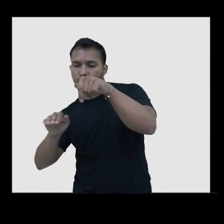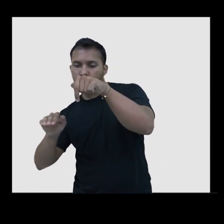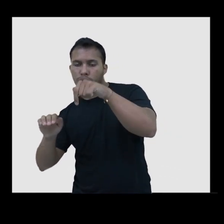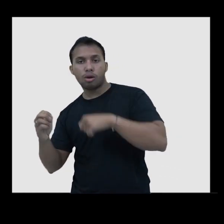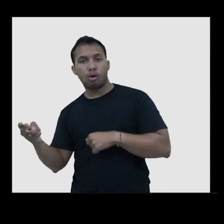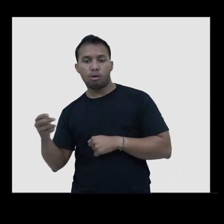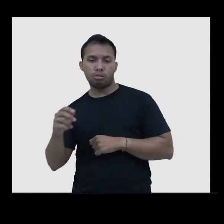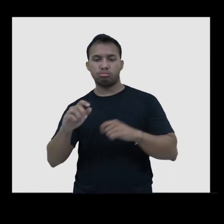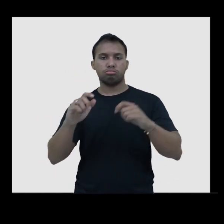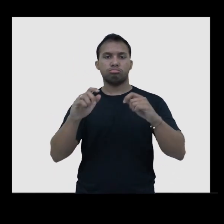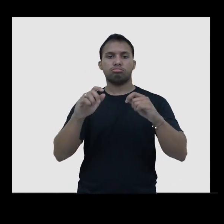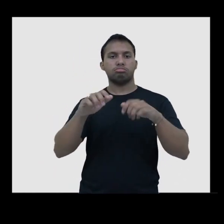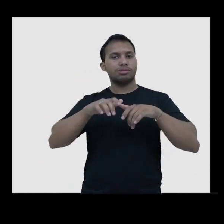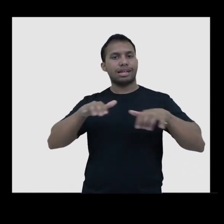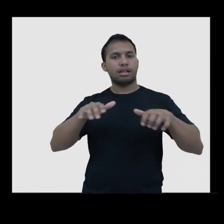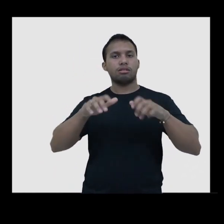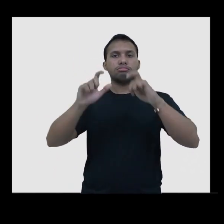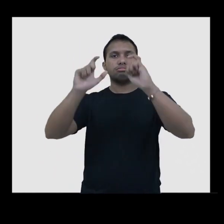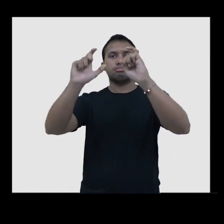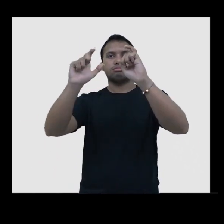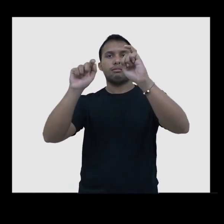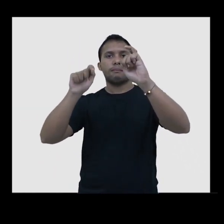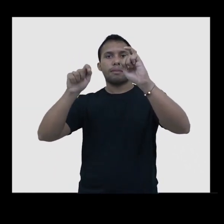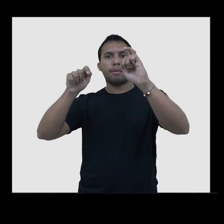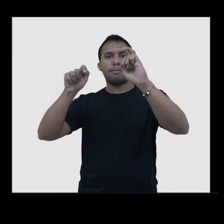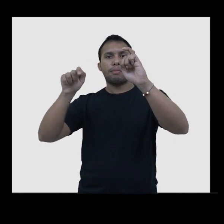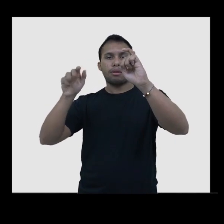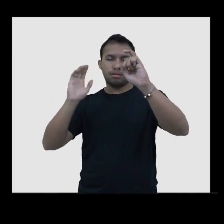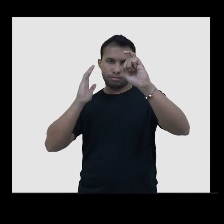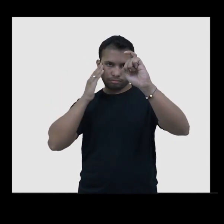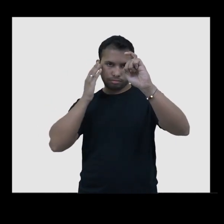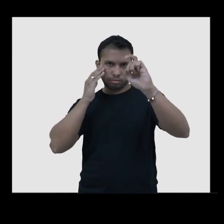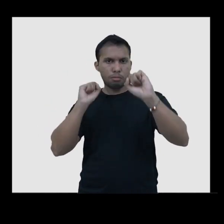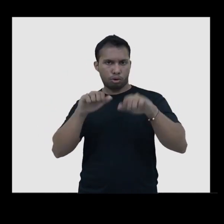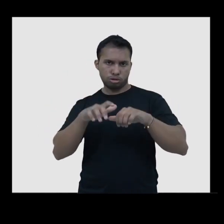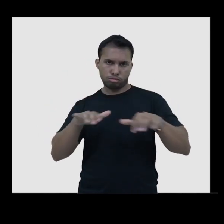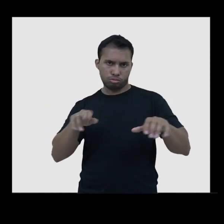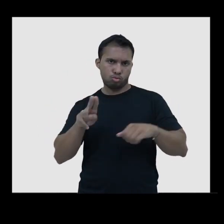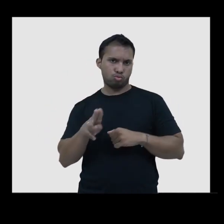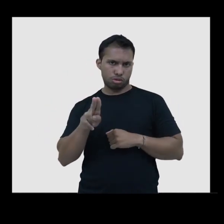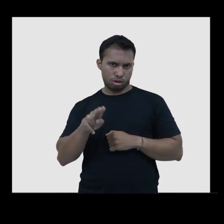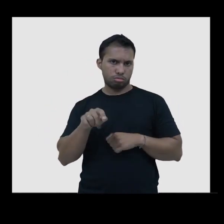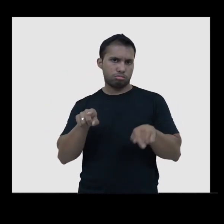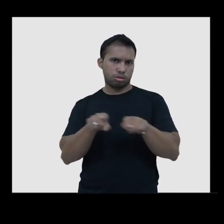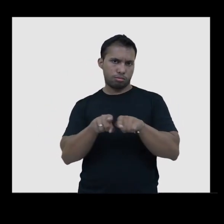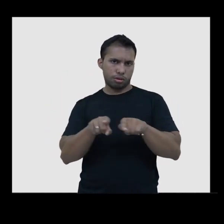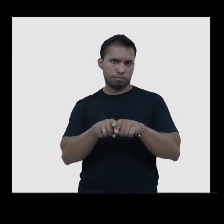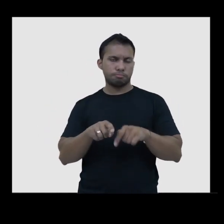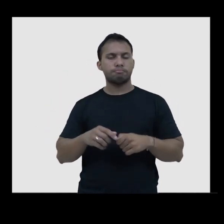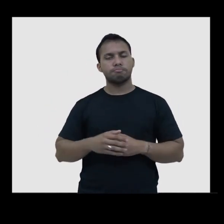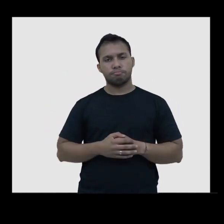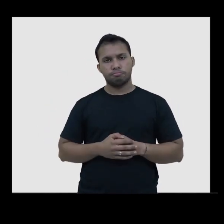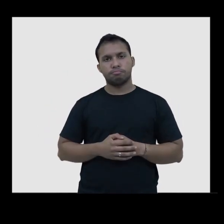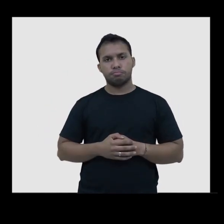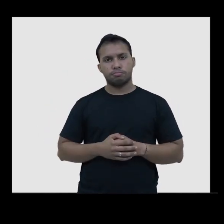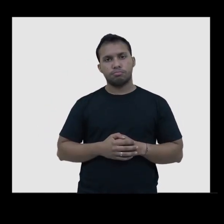início. Escolhi aqui o quadro de início, eu vou marcar o início. Posso marcar também com a tecla I do teclado.